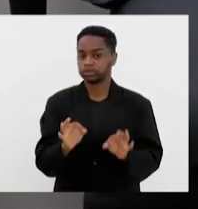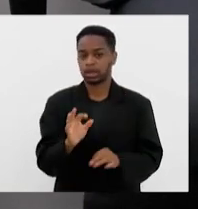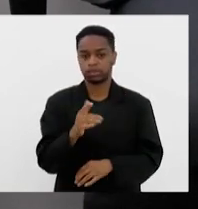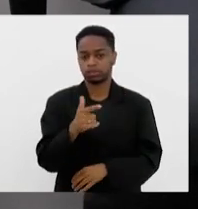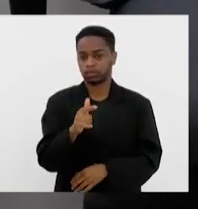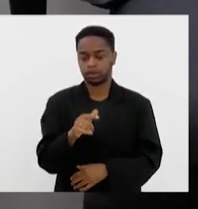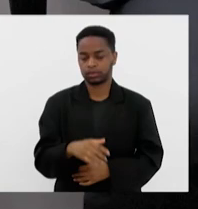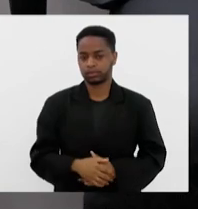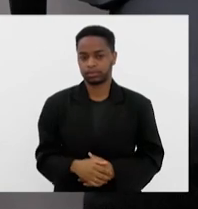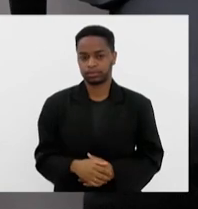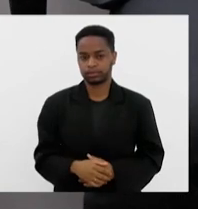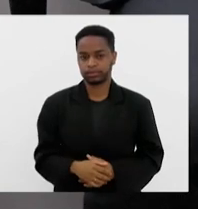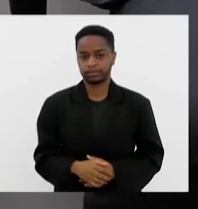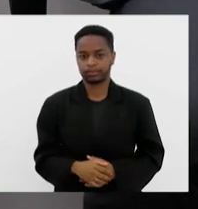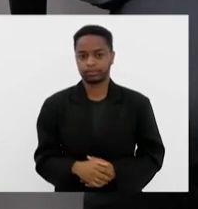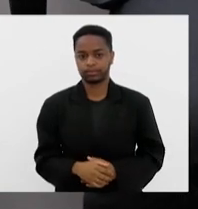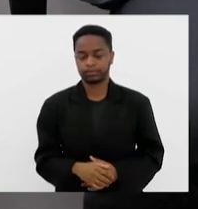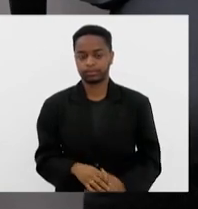Né?